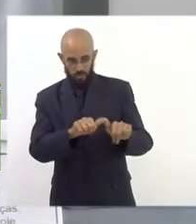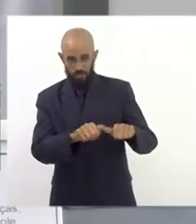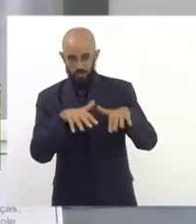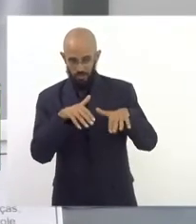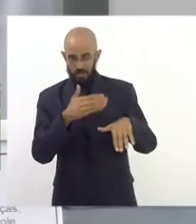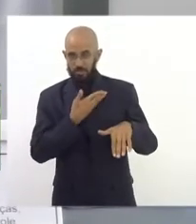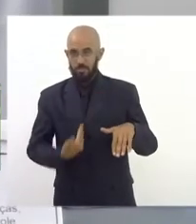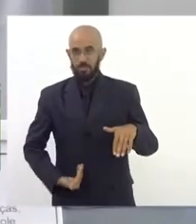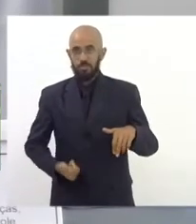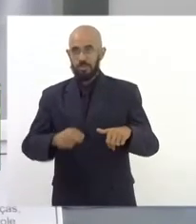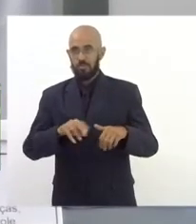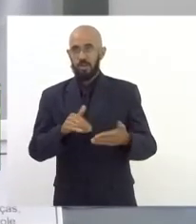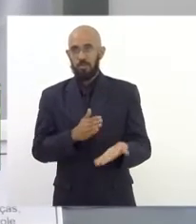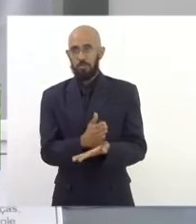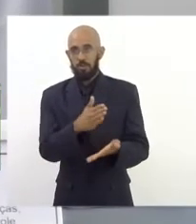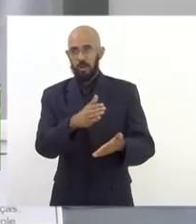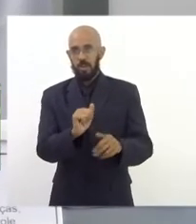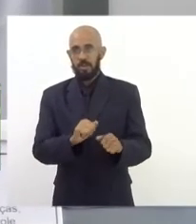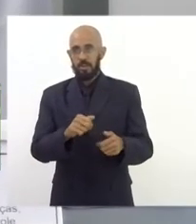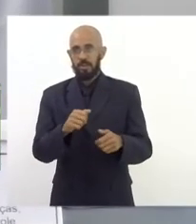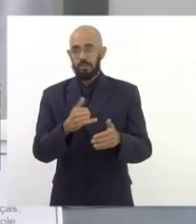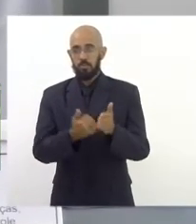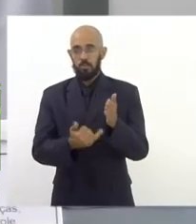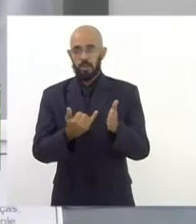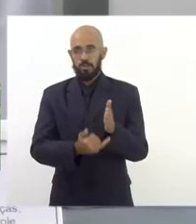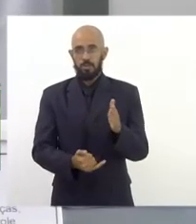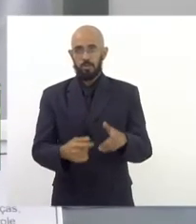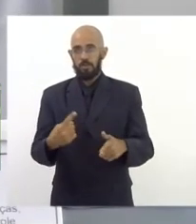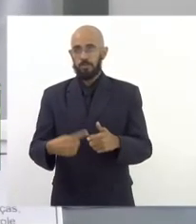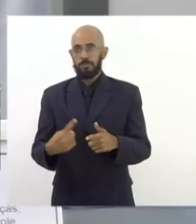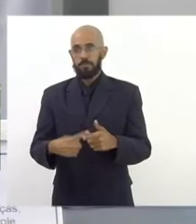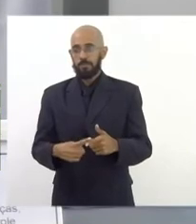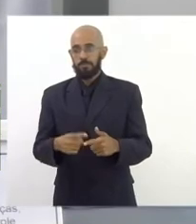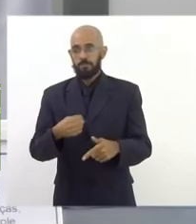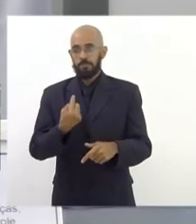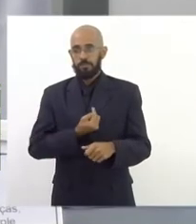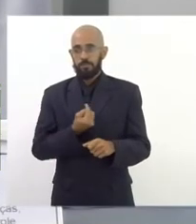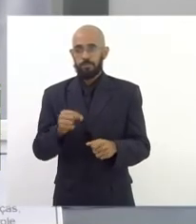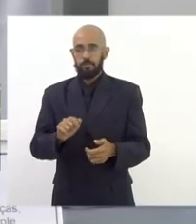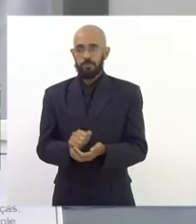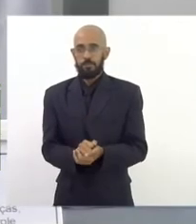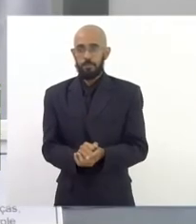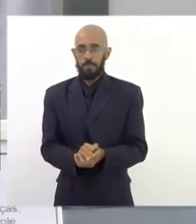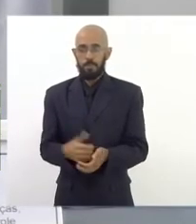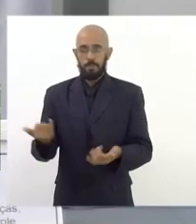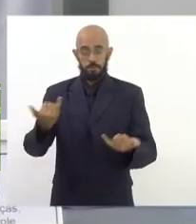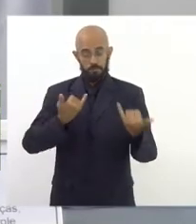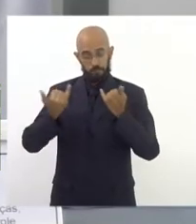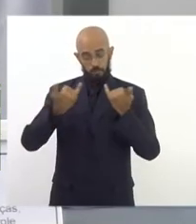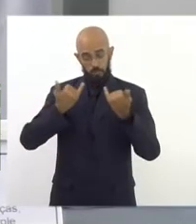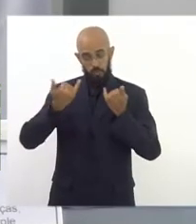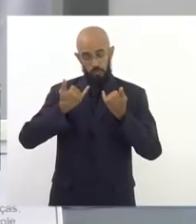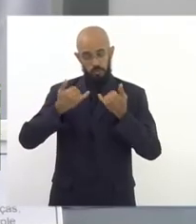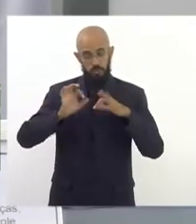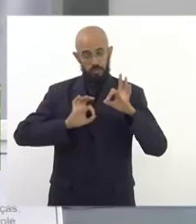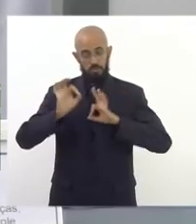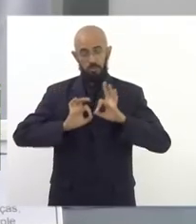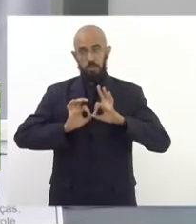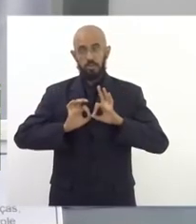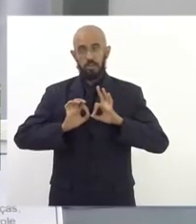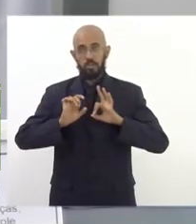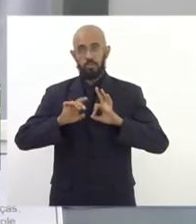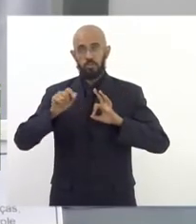vai aprovar na Comissão de Tributação, porque a gente só tem notícia desse projeto por hora